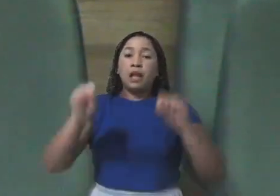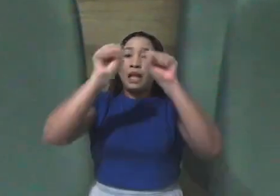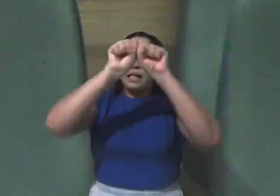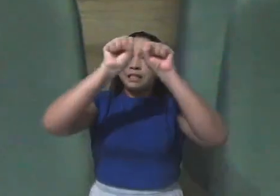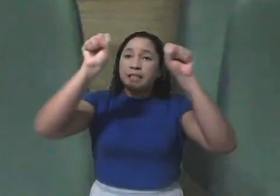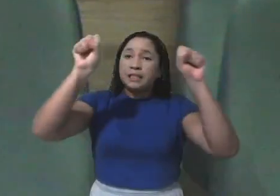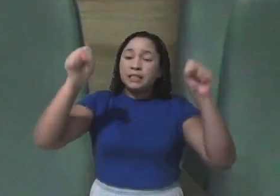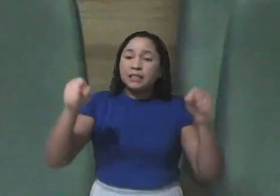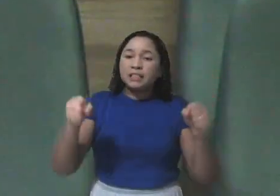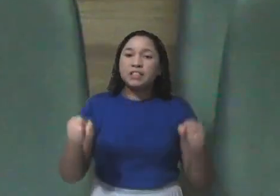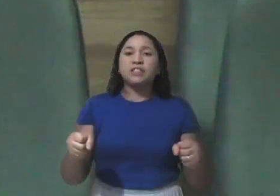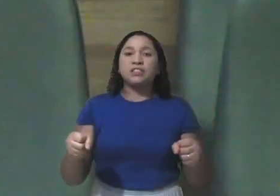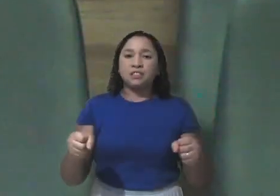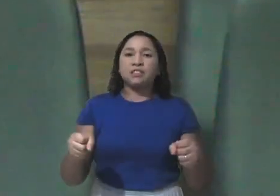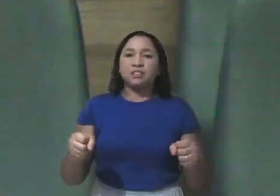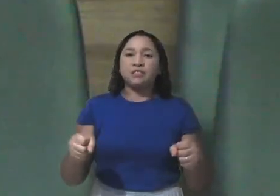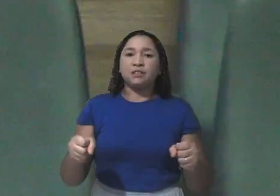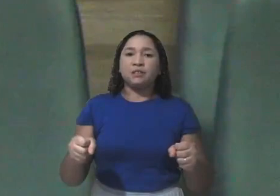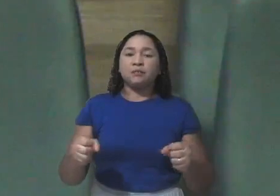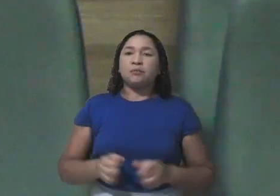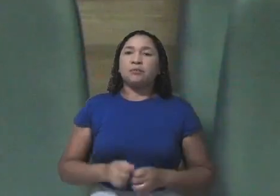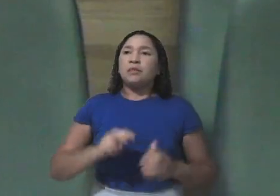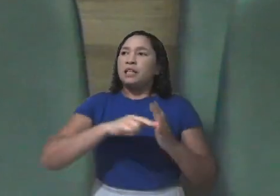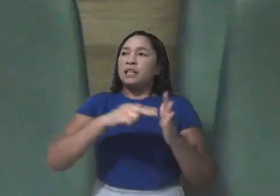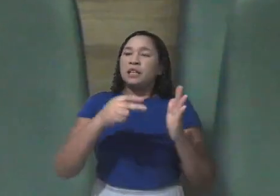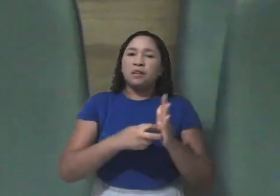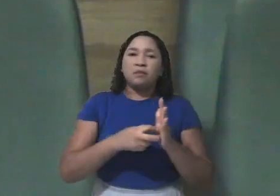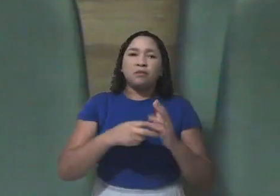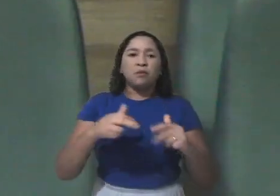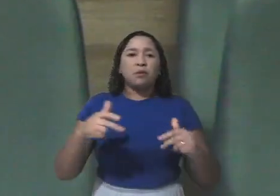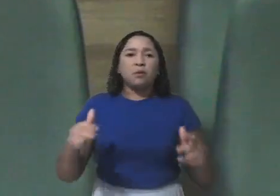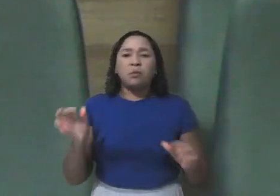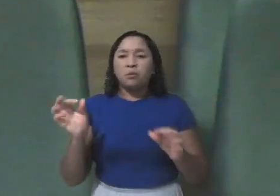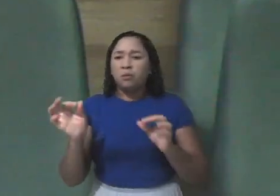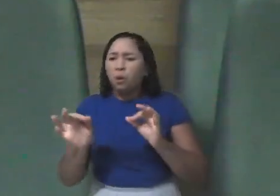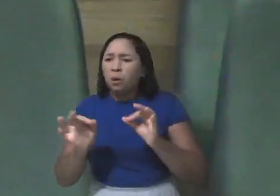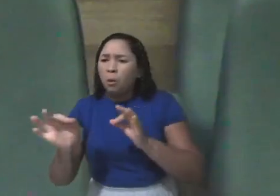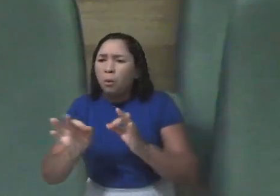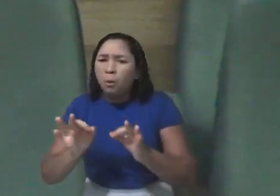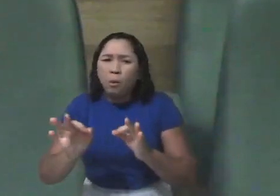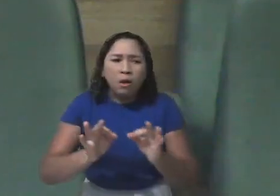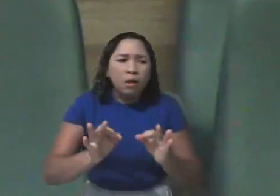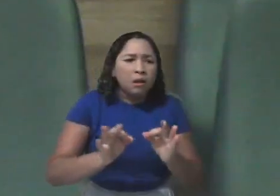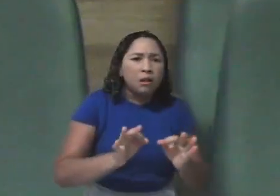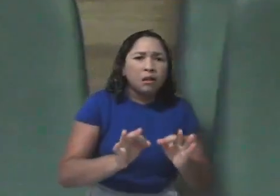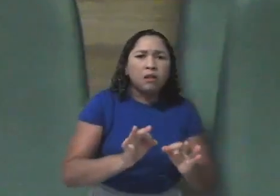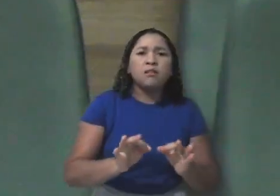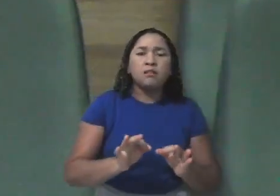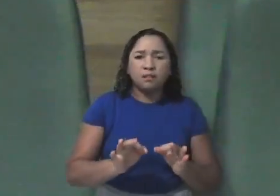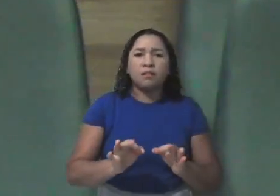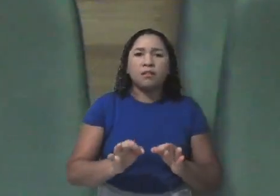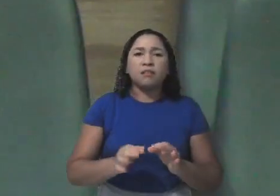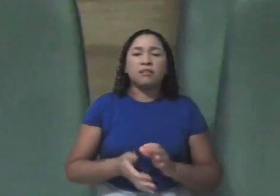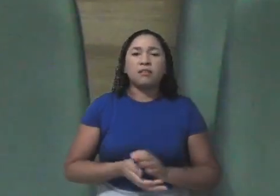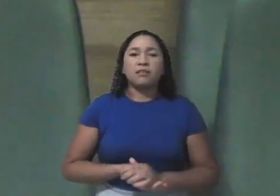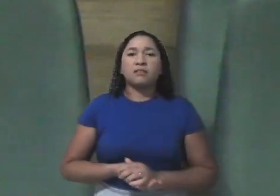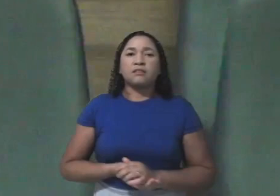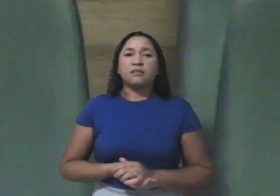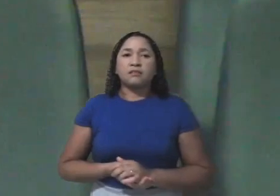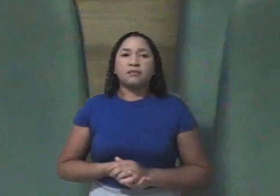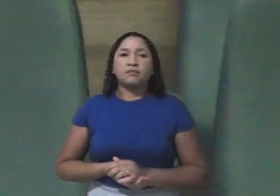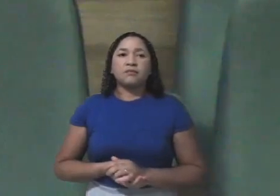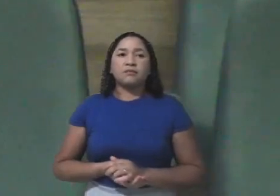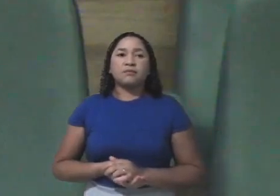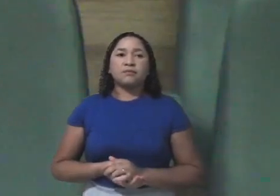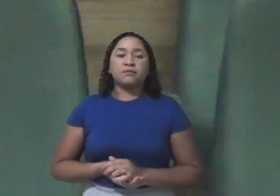organização. O que é um sistema? É uma coisa organizada que funciona. Então, teologia sistemática é